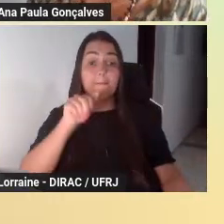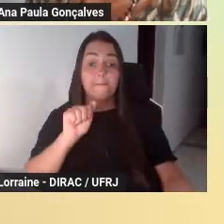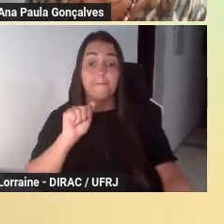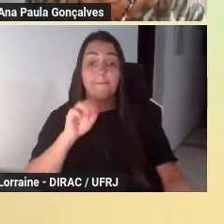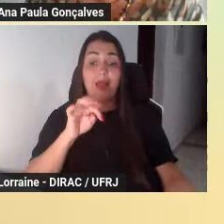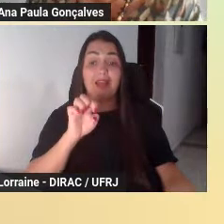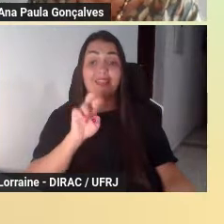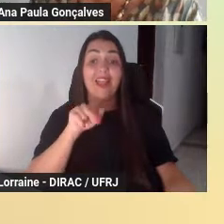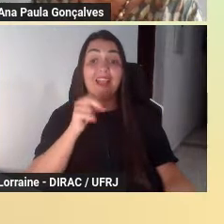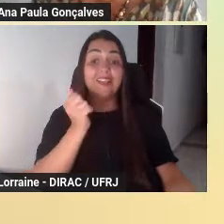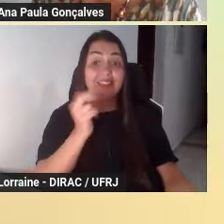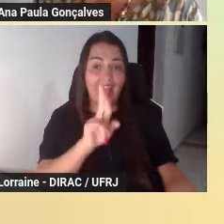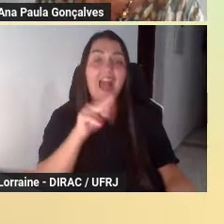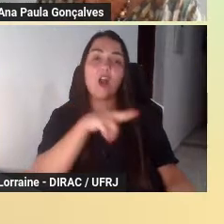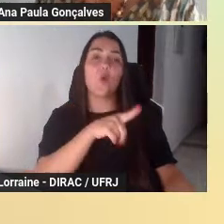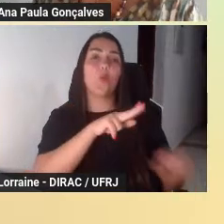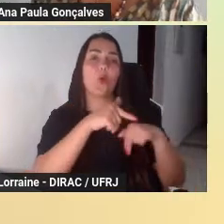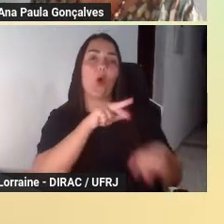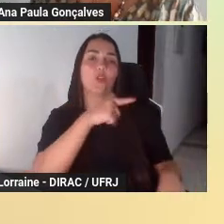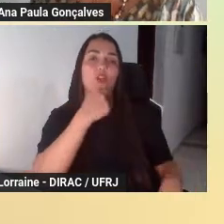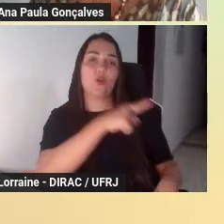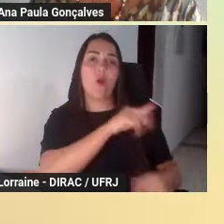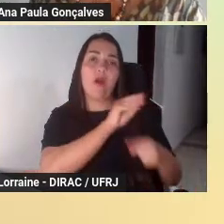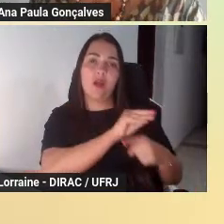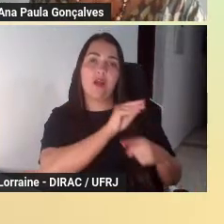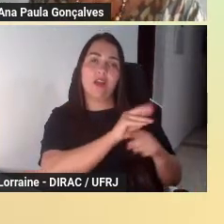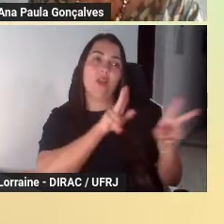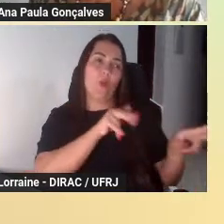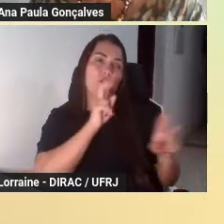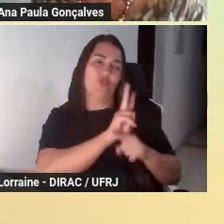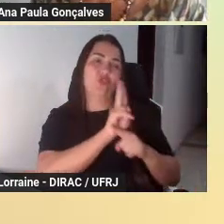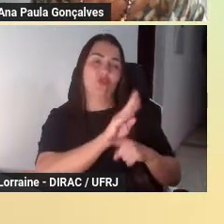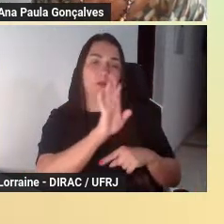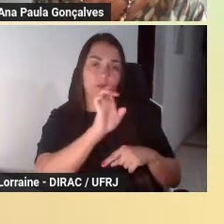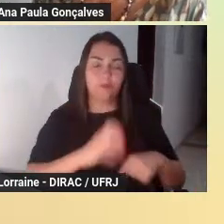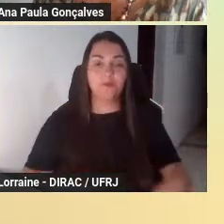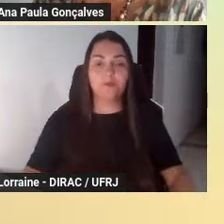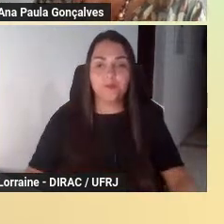maternagem através do nascimento do meu irmão. Pode avançar.